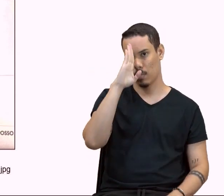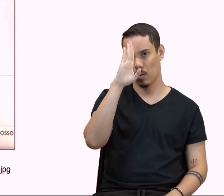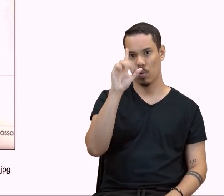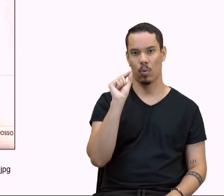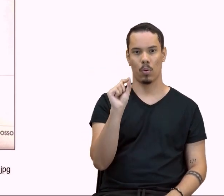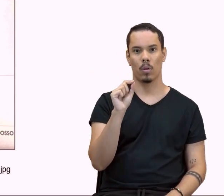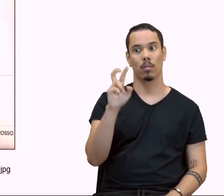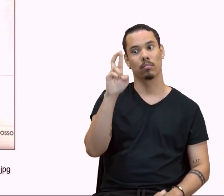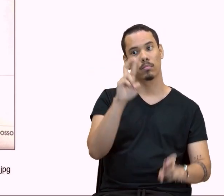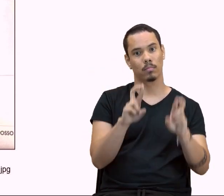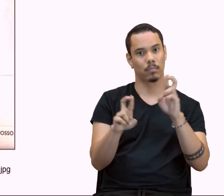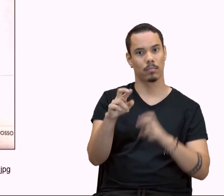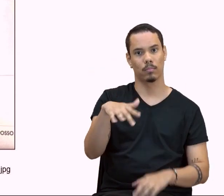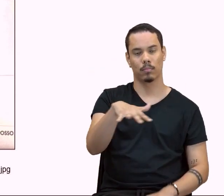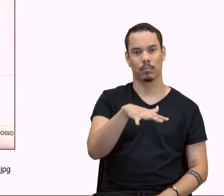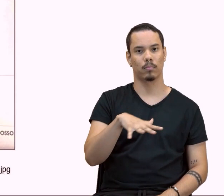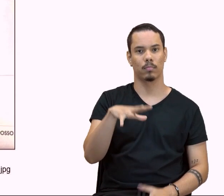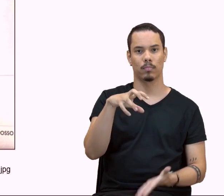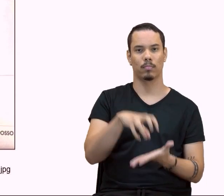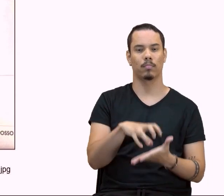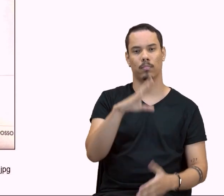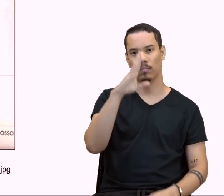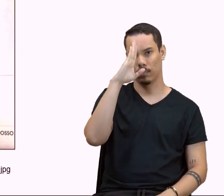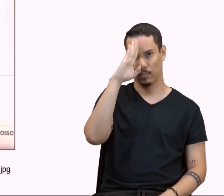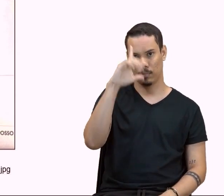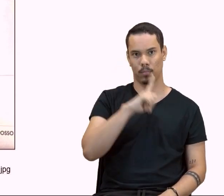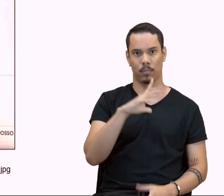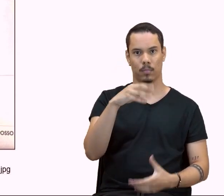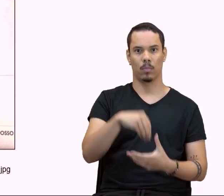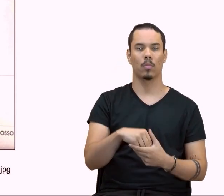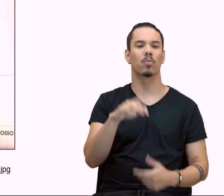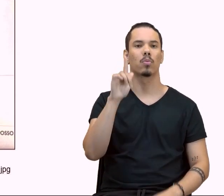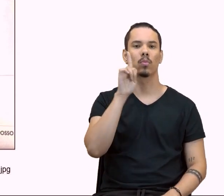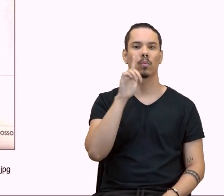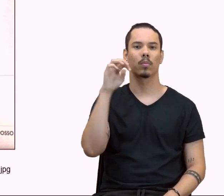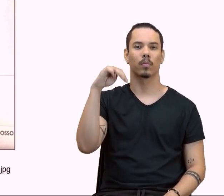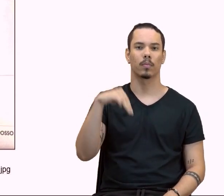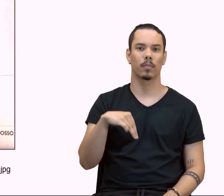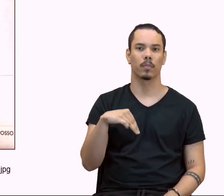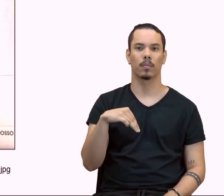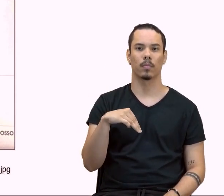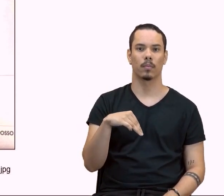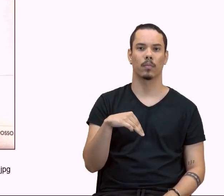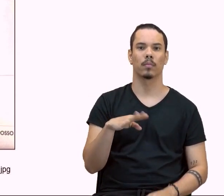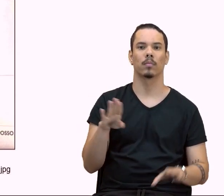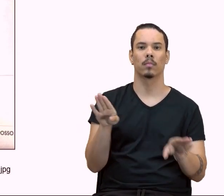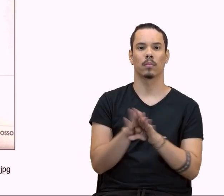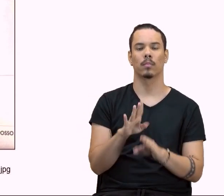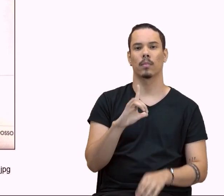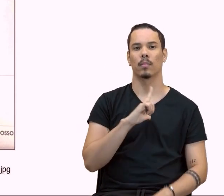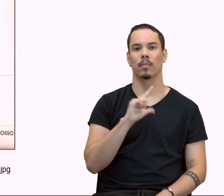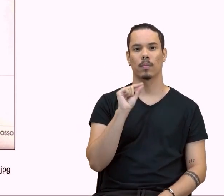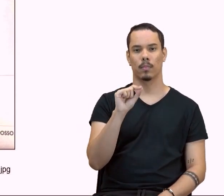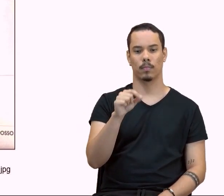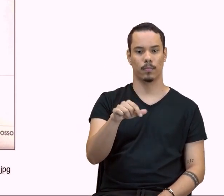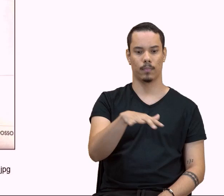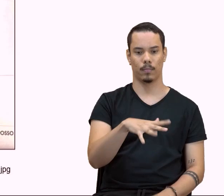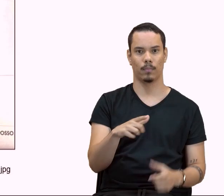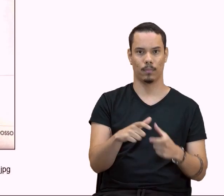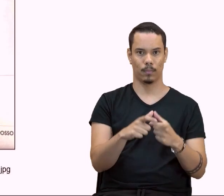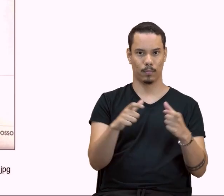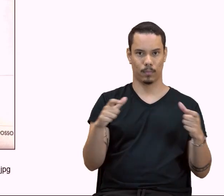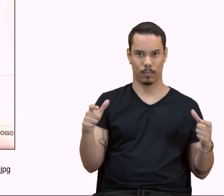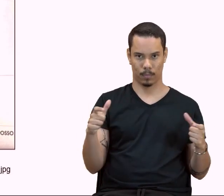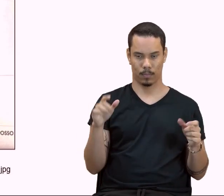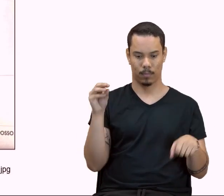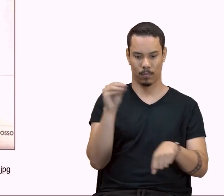observar que a região central ali, ó, perto de Guajará, é onde se tem a maior área de preservação para